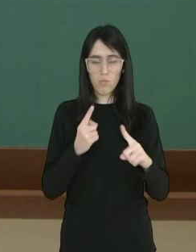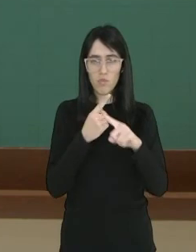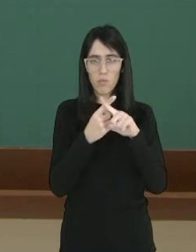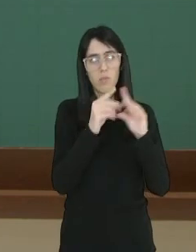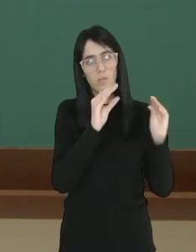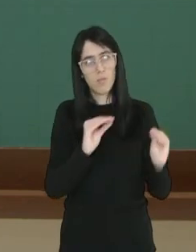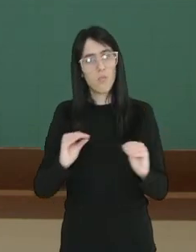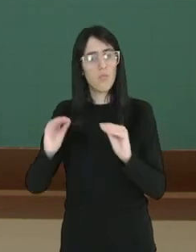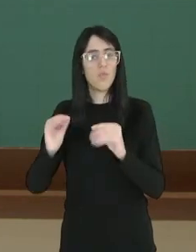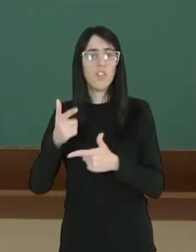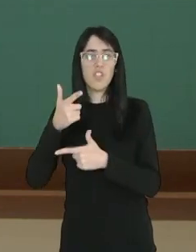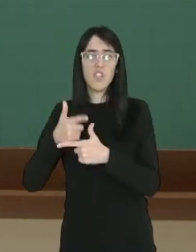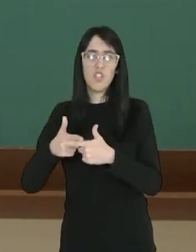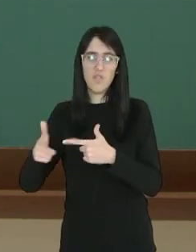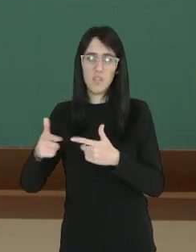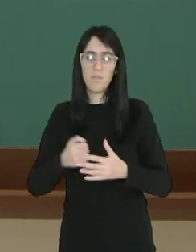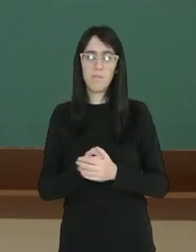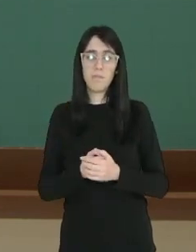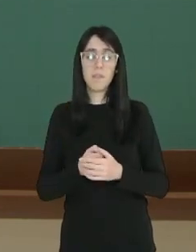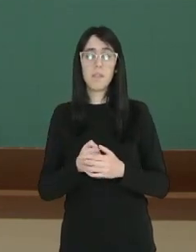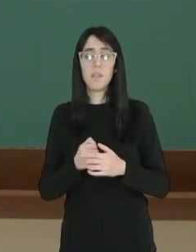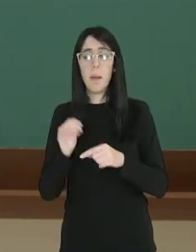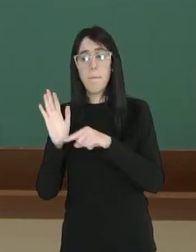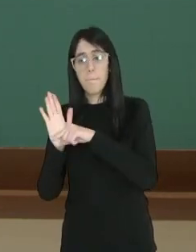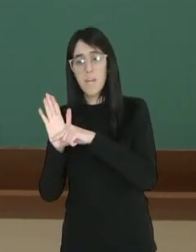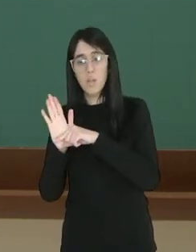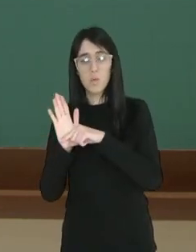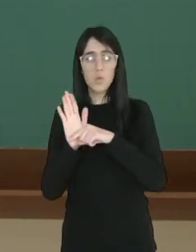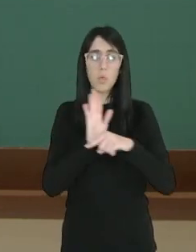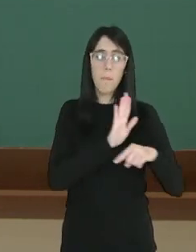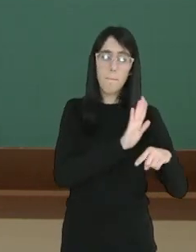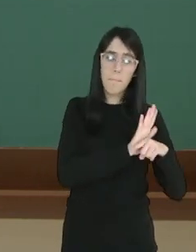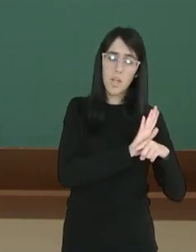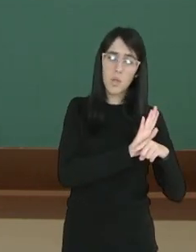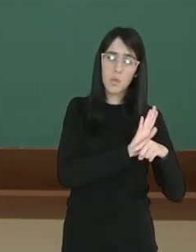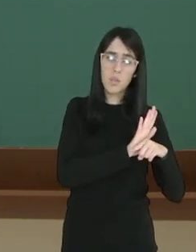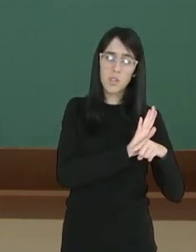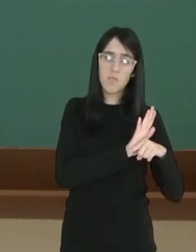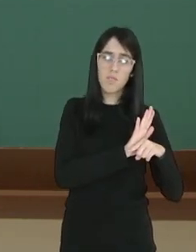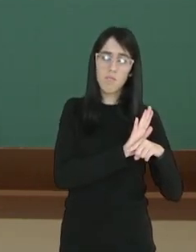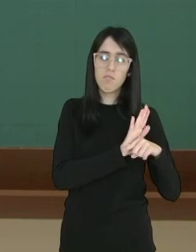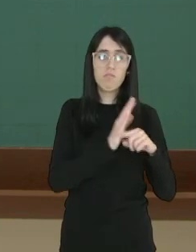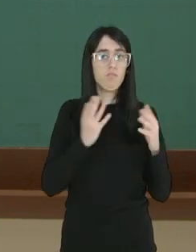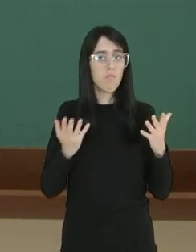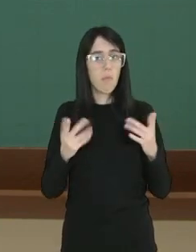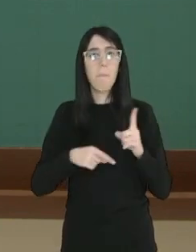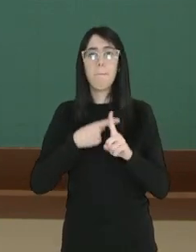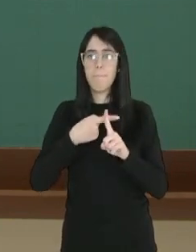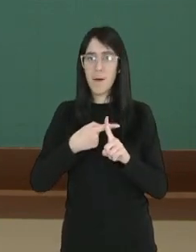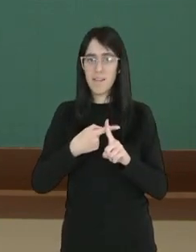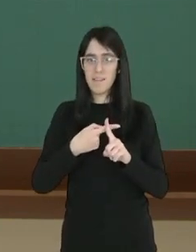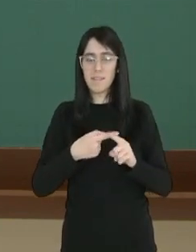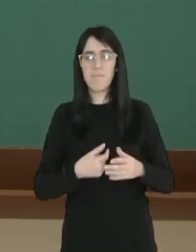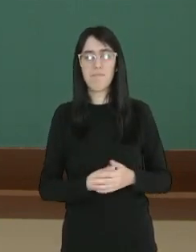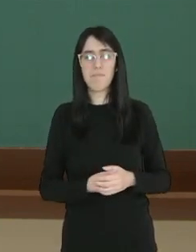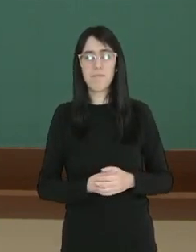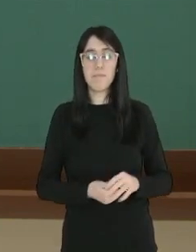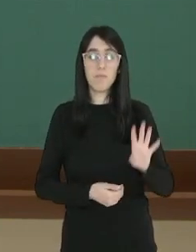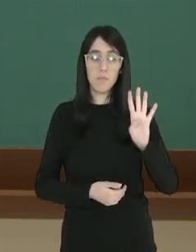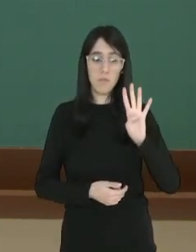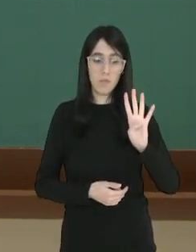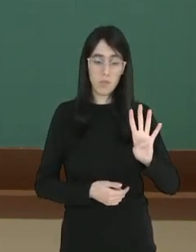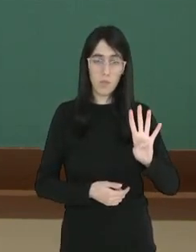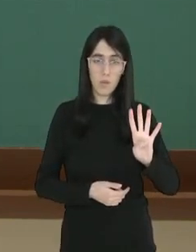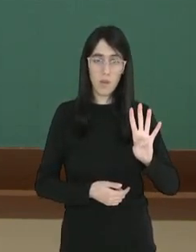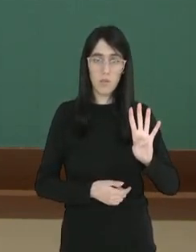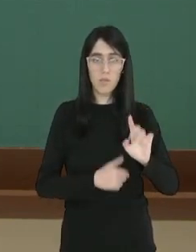passou dividindo. Menos com menos, né? Menos desses dois elementos, menos com menos é mais. E 4 que